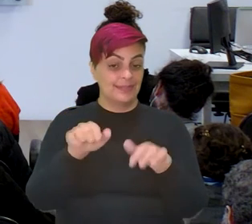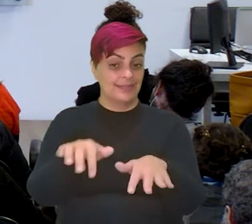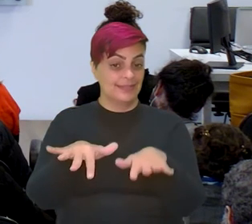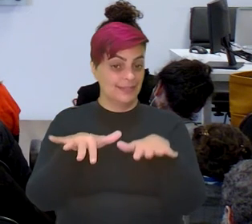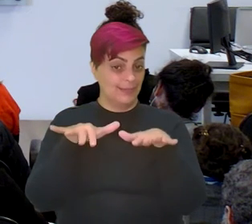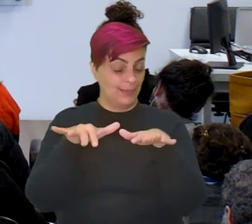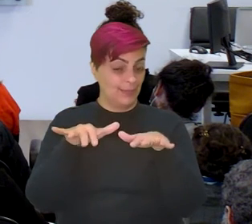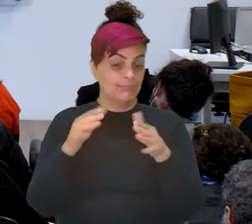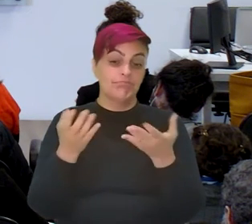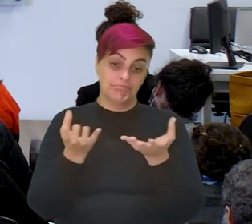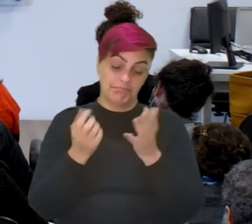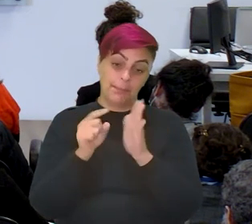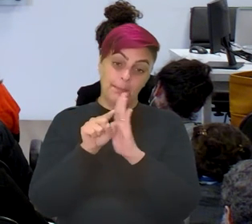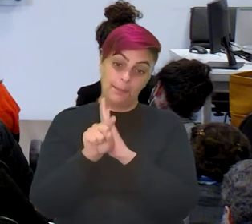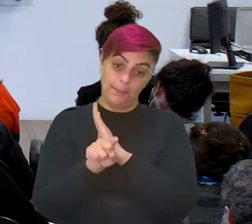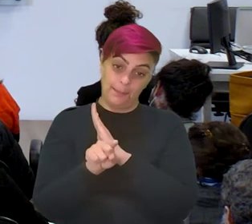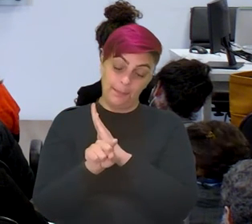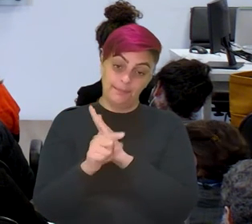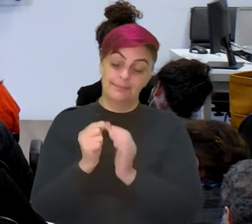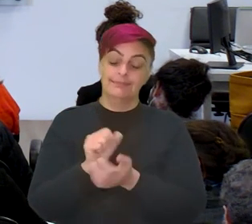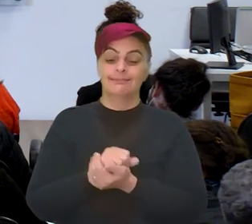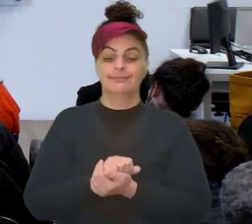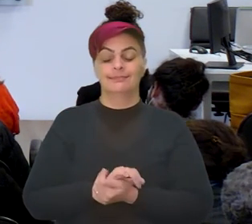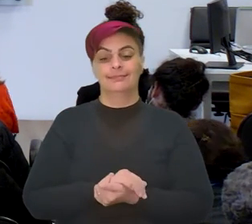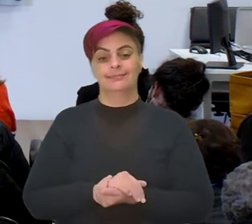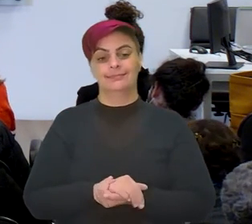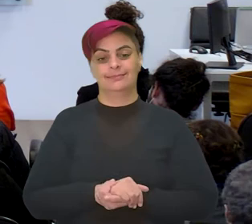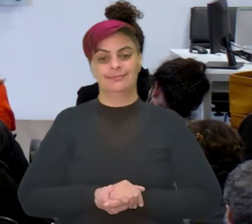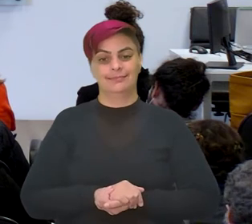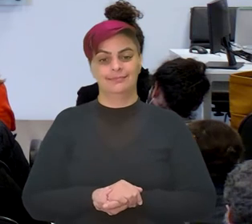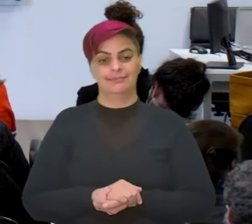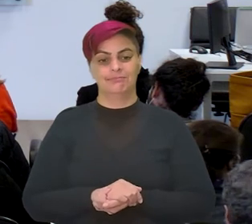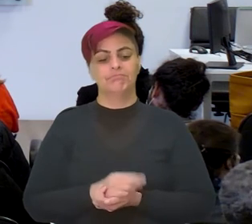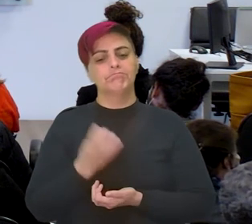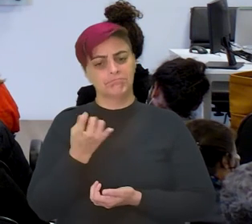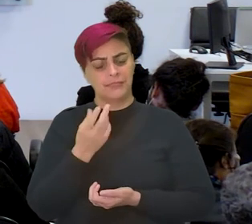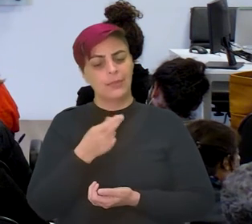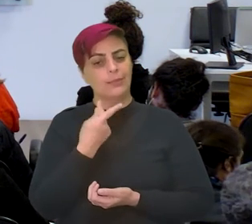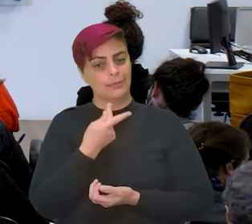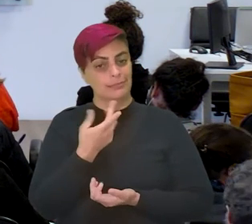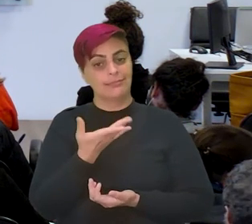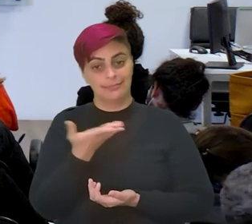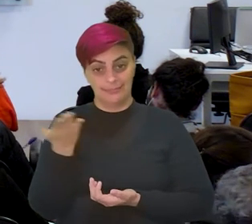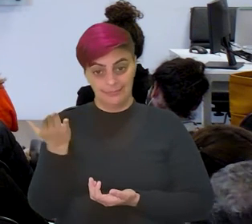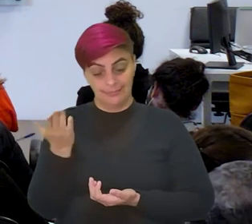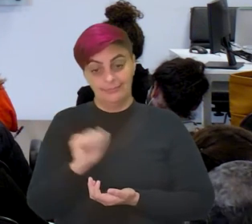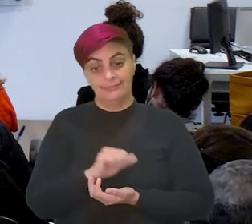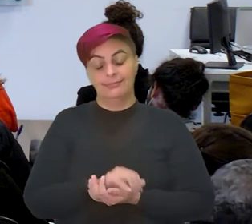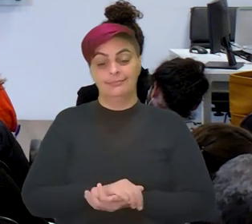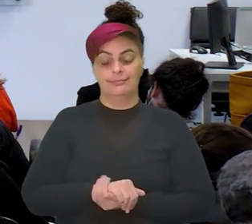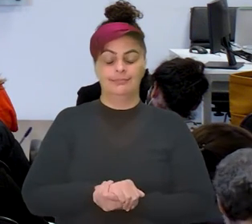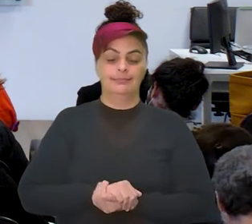então ao público que queira conversar com a Marisa, fazer alguma pergunta, comentário.